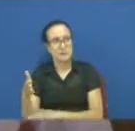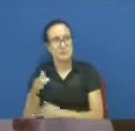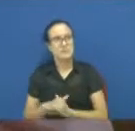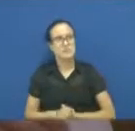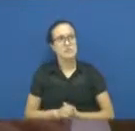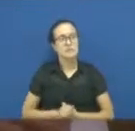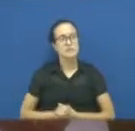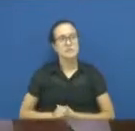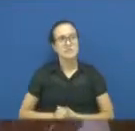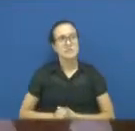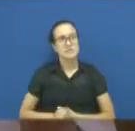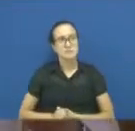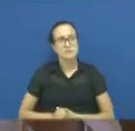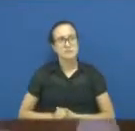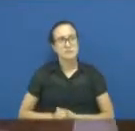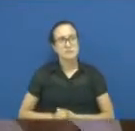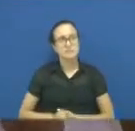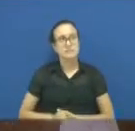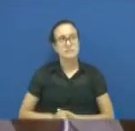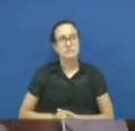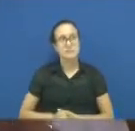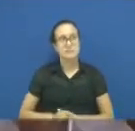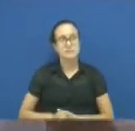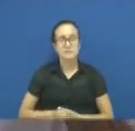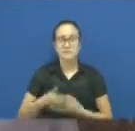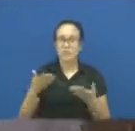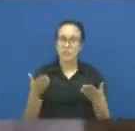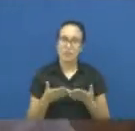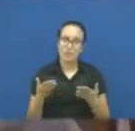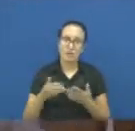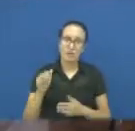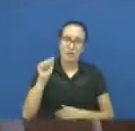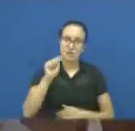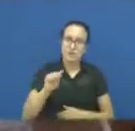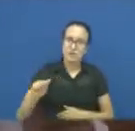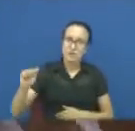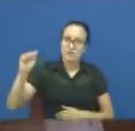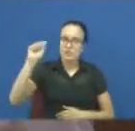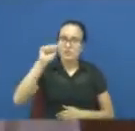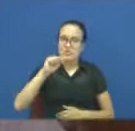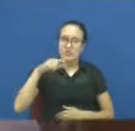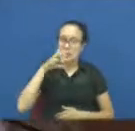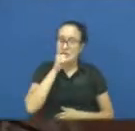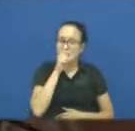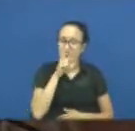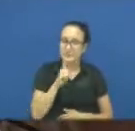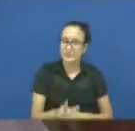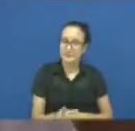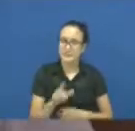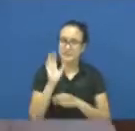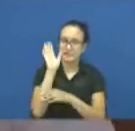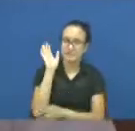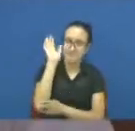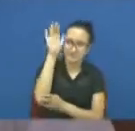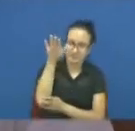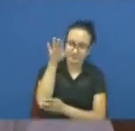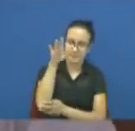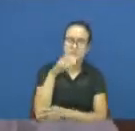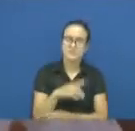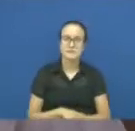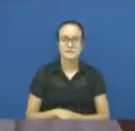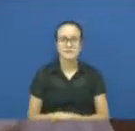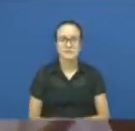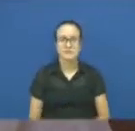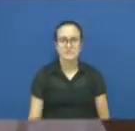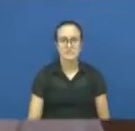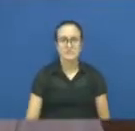ALA, a Associação Limeirense de Basquete, não a ALA, a Associação ALB, é isso, Zé Roberto? A ALB,